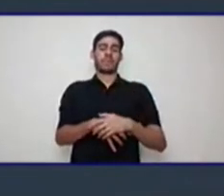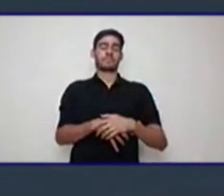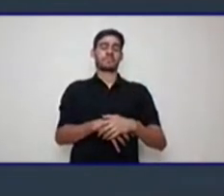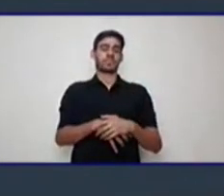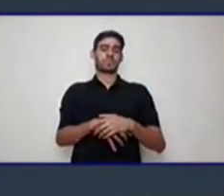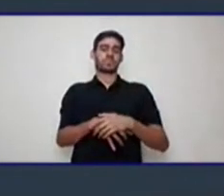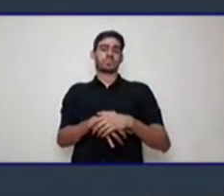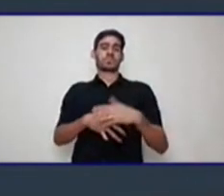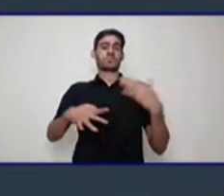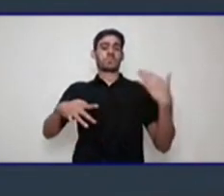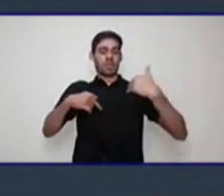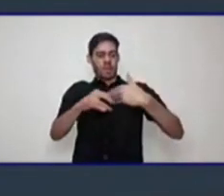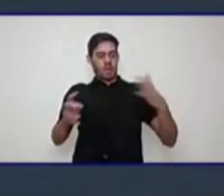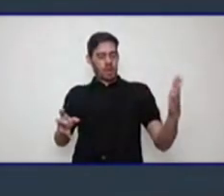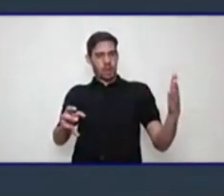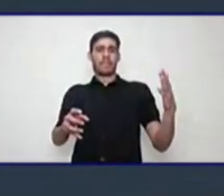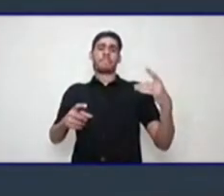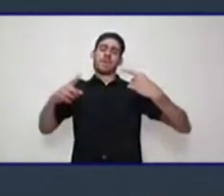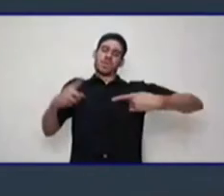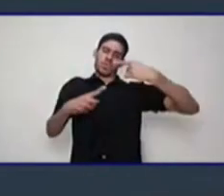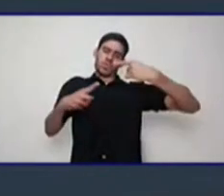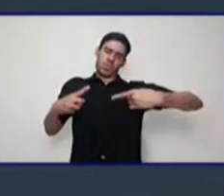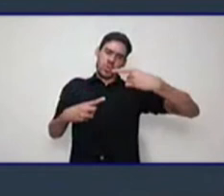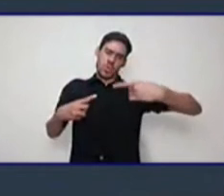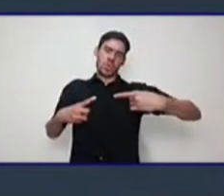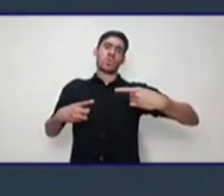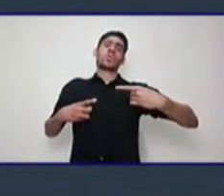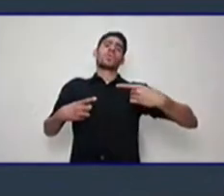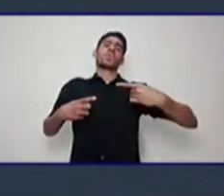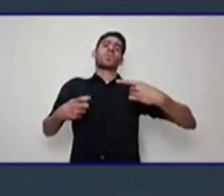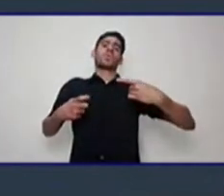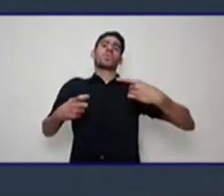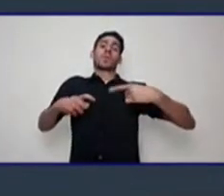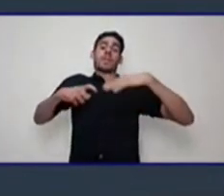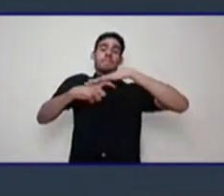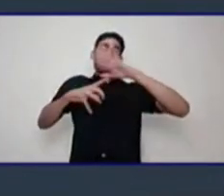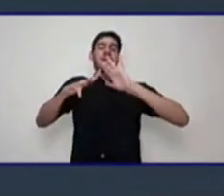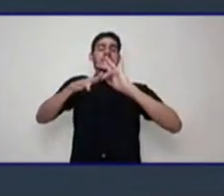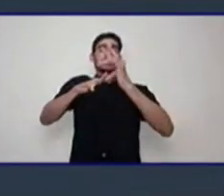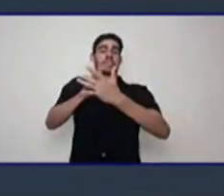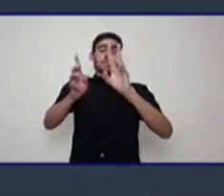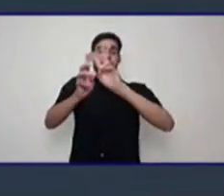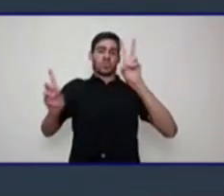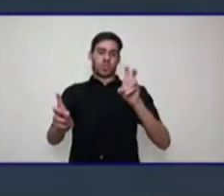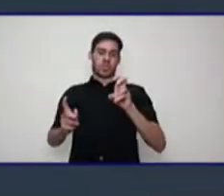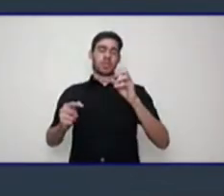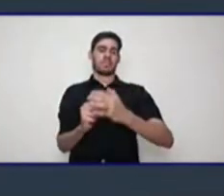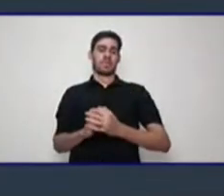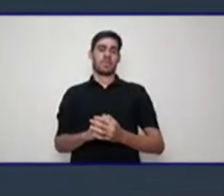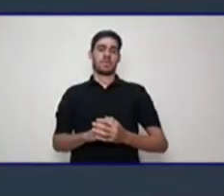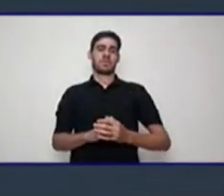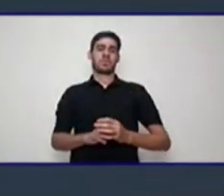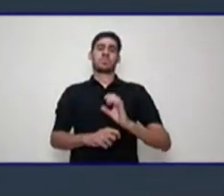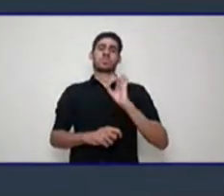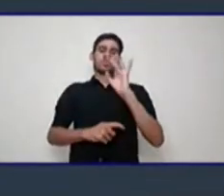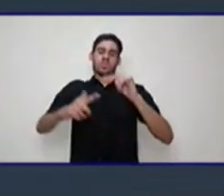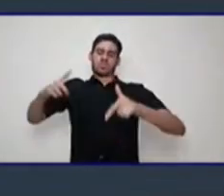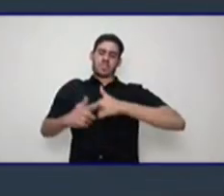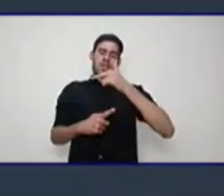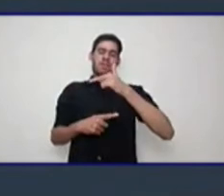Pela abertura maior do debate concentrado que estava na rede social e só atuávamos mesmo